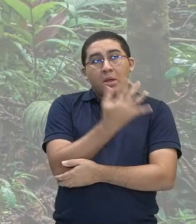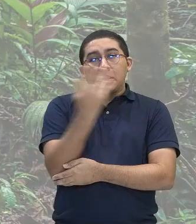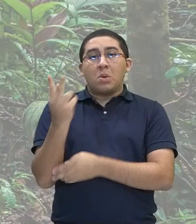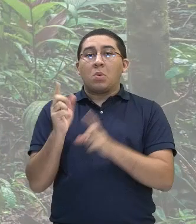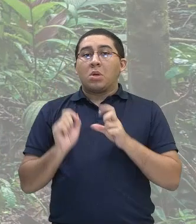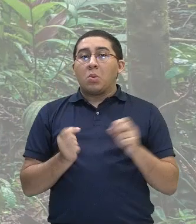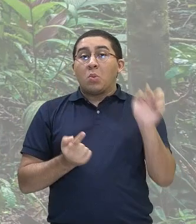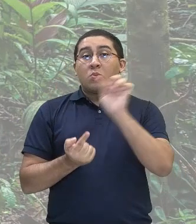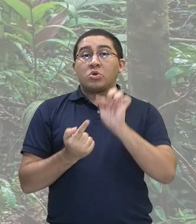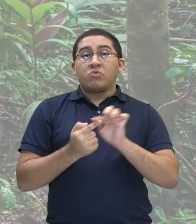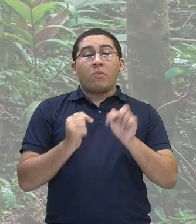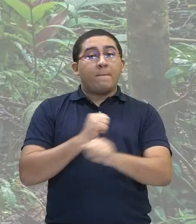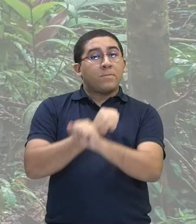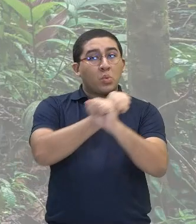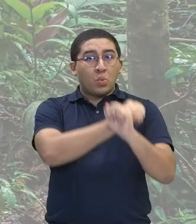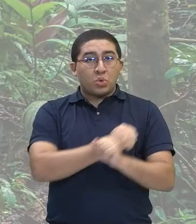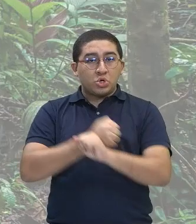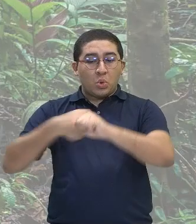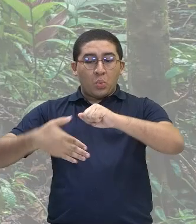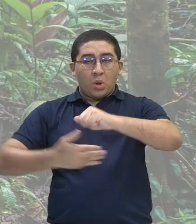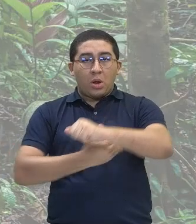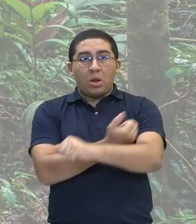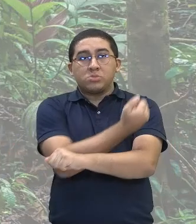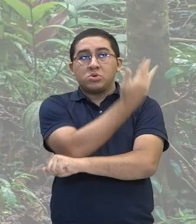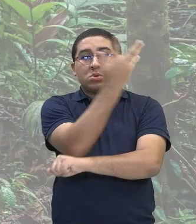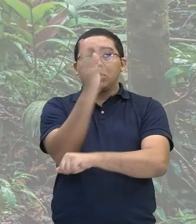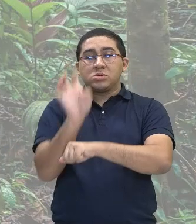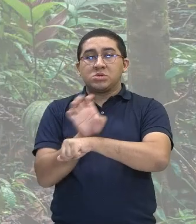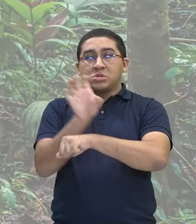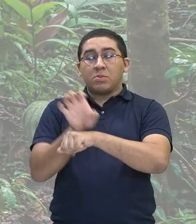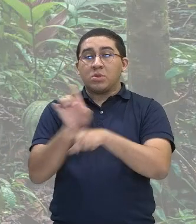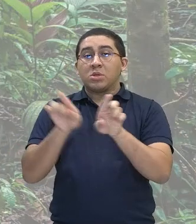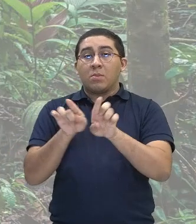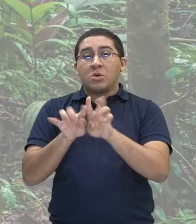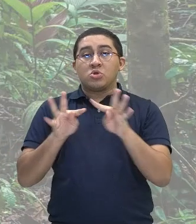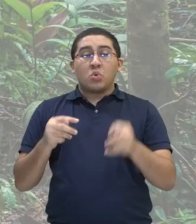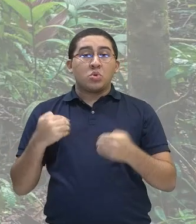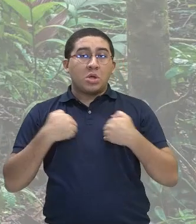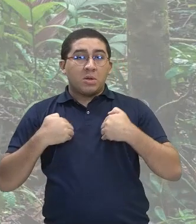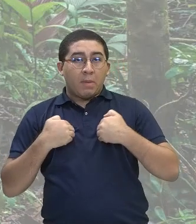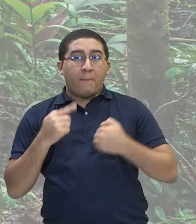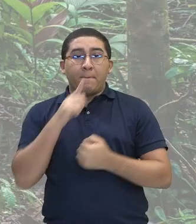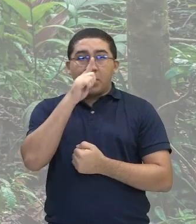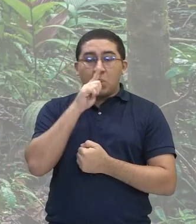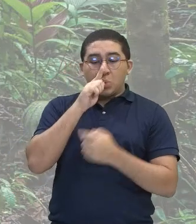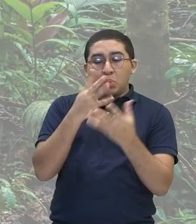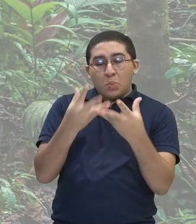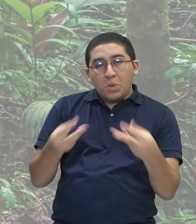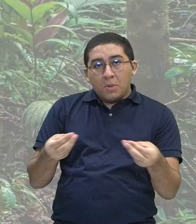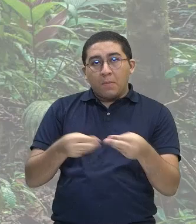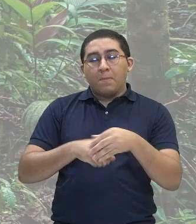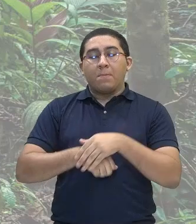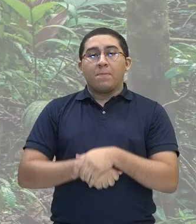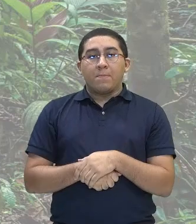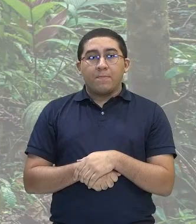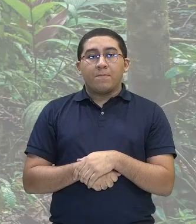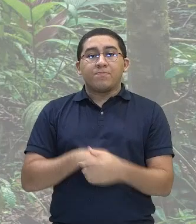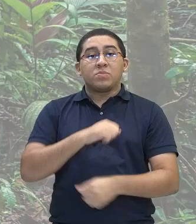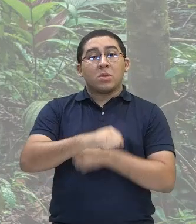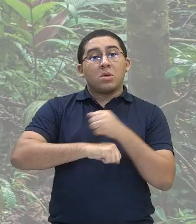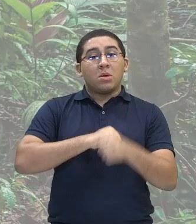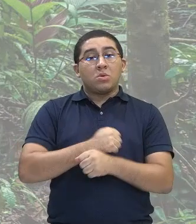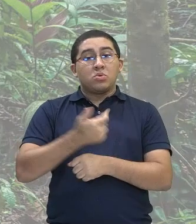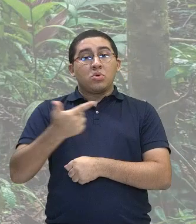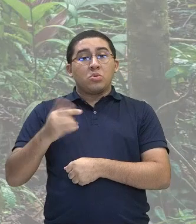proteger ecossistemas e também as espécies que podem estar ameaçadas. Em 2008, surgiu o